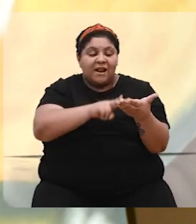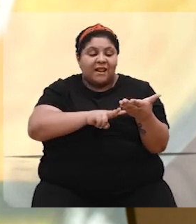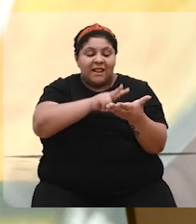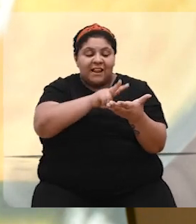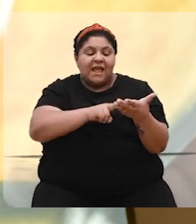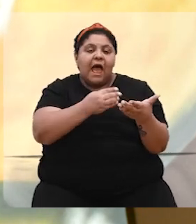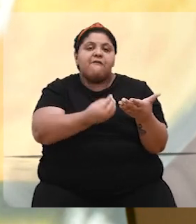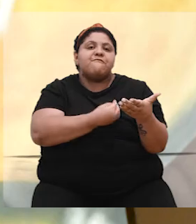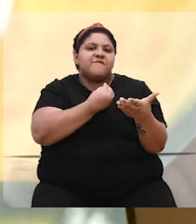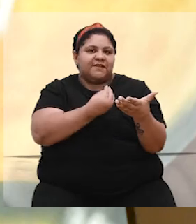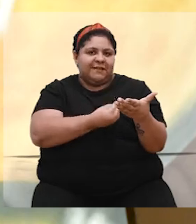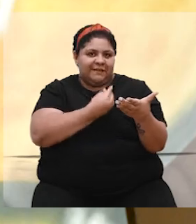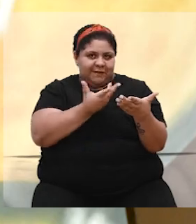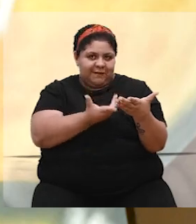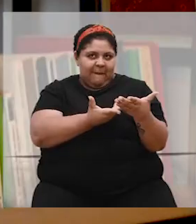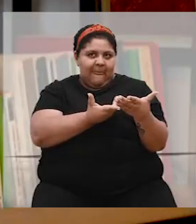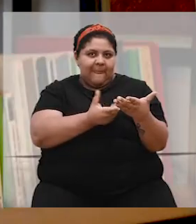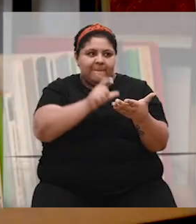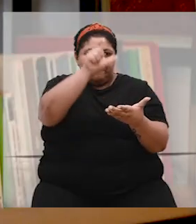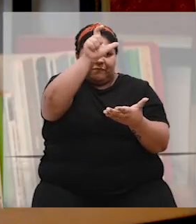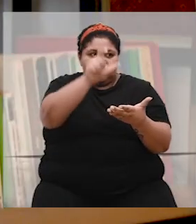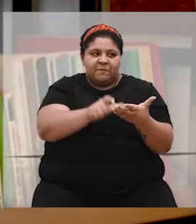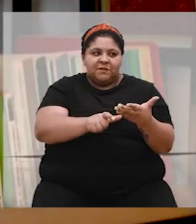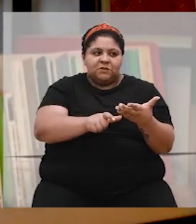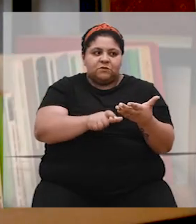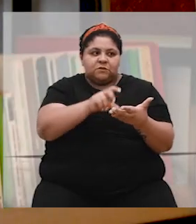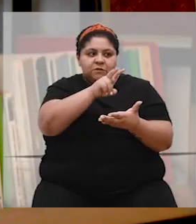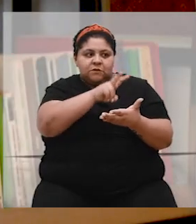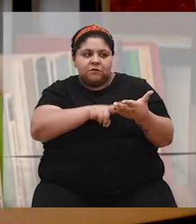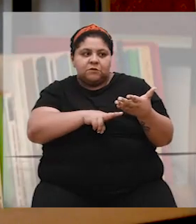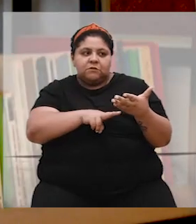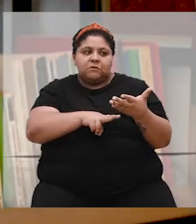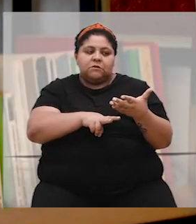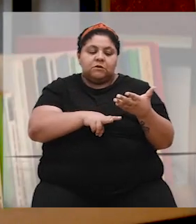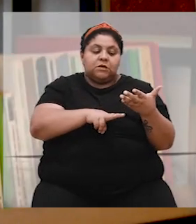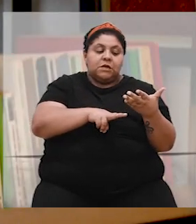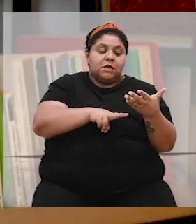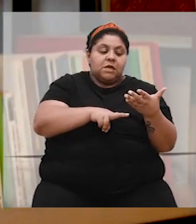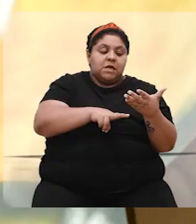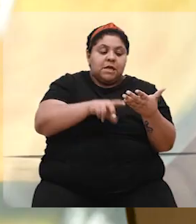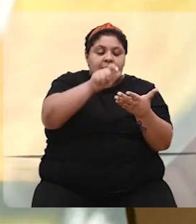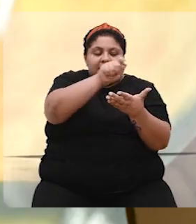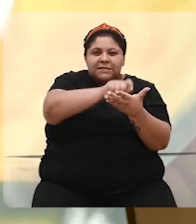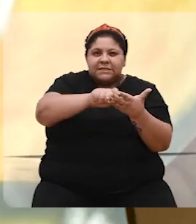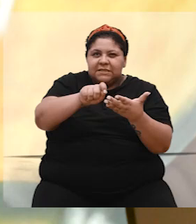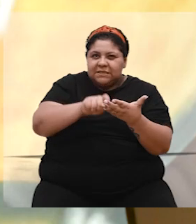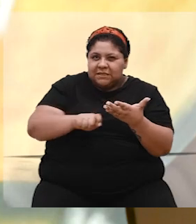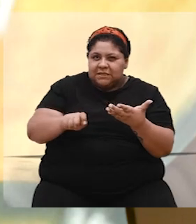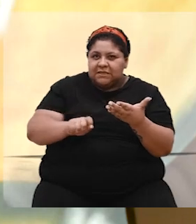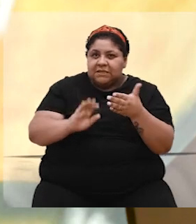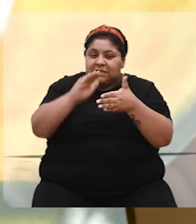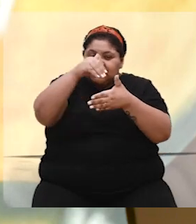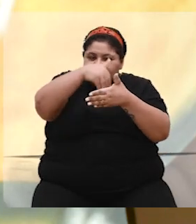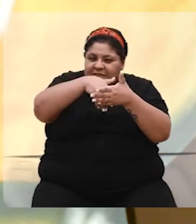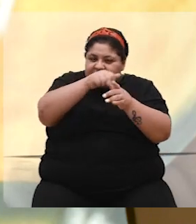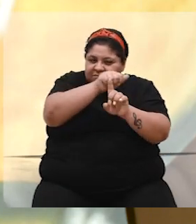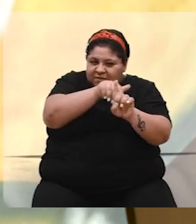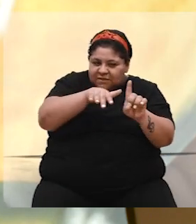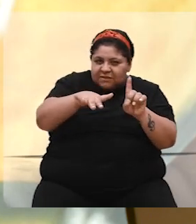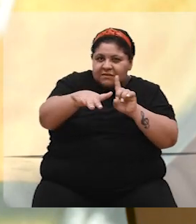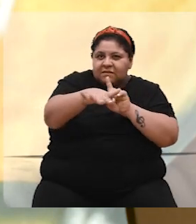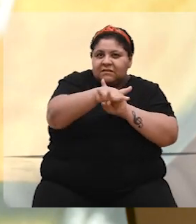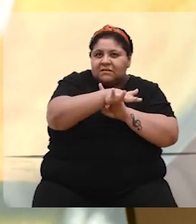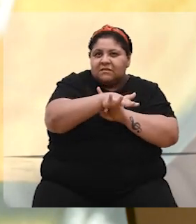que lê a vida, é uma pessoa que escreve e se inscreve dentro